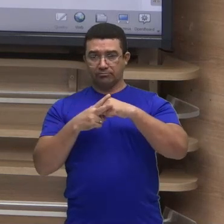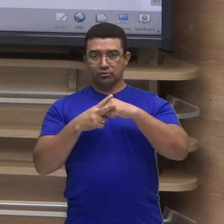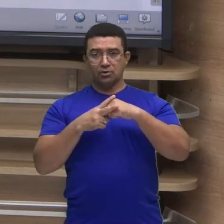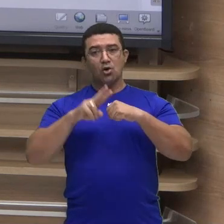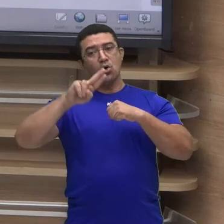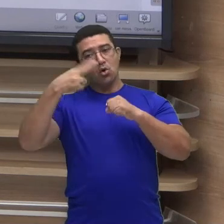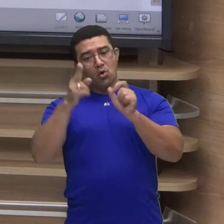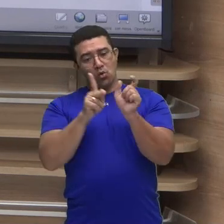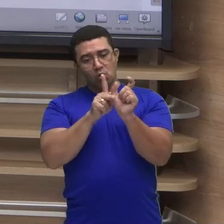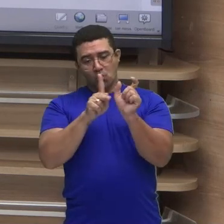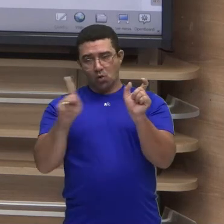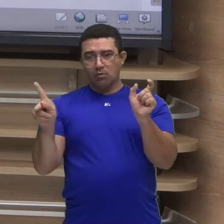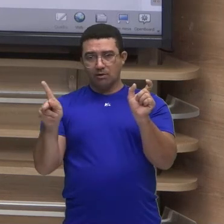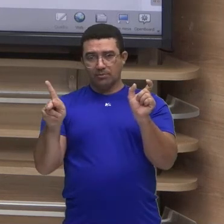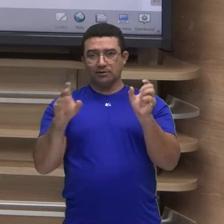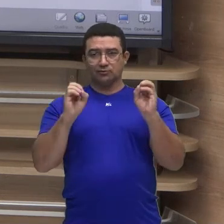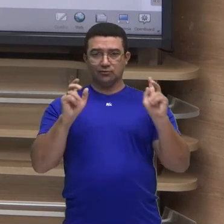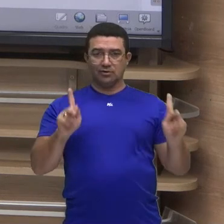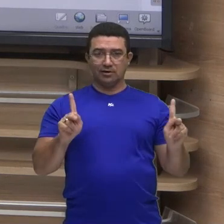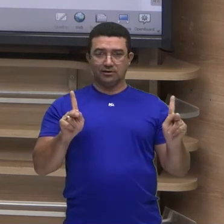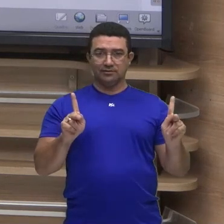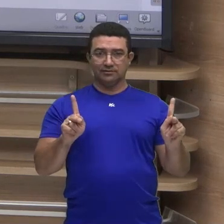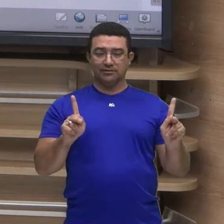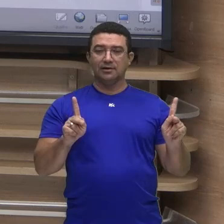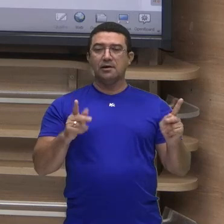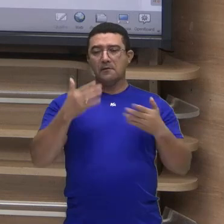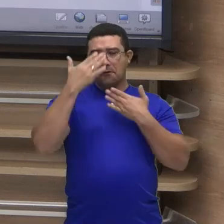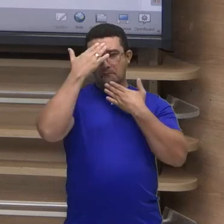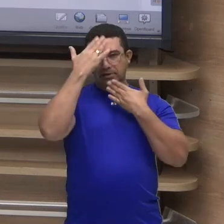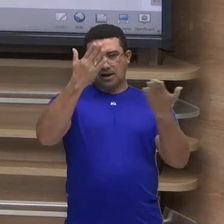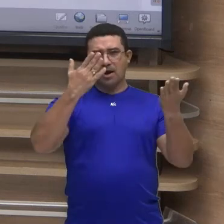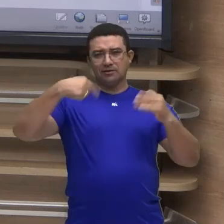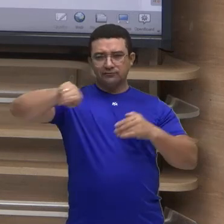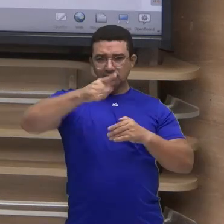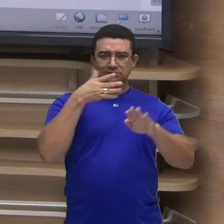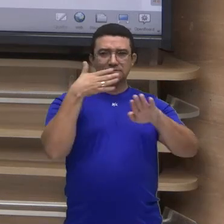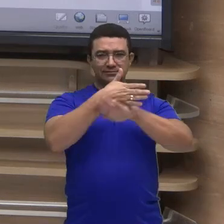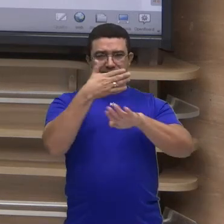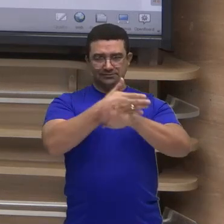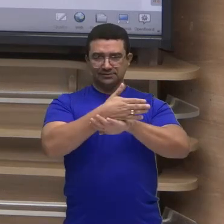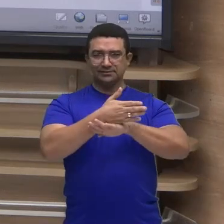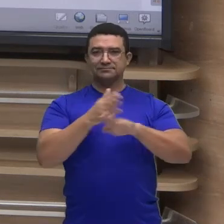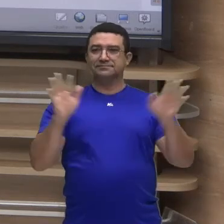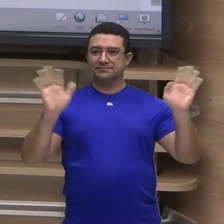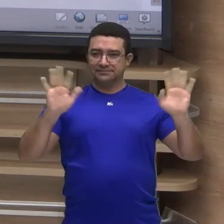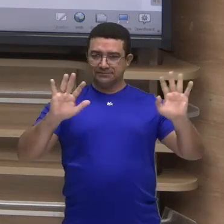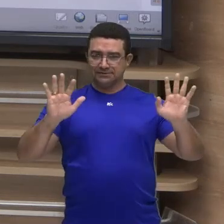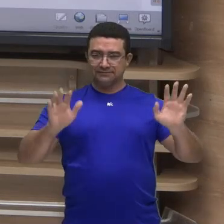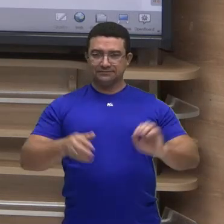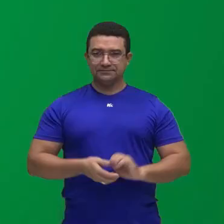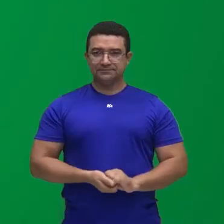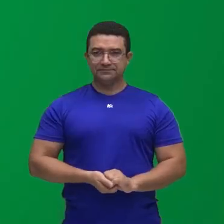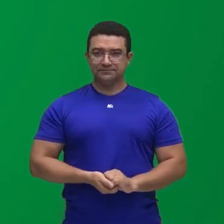complemento também. Tudo bem? Então, thank you so much pela participação de todos. See you. Bye, bye.